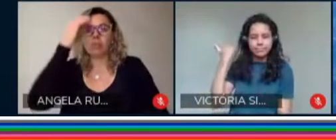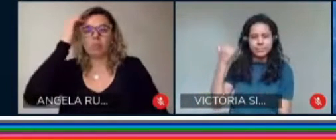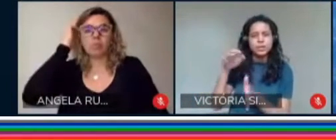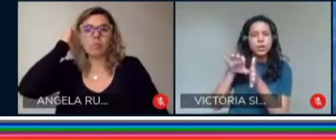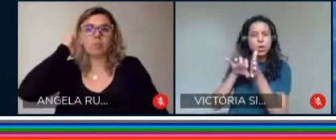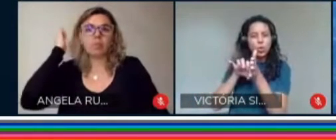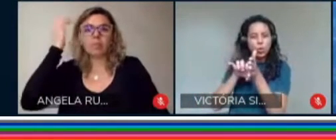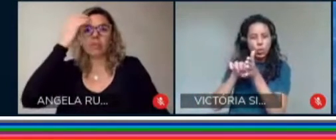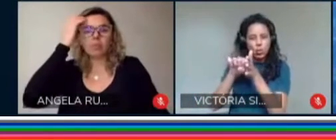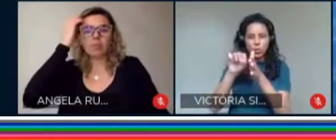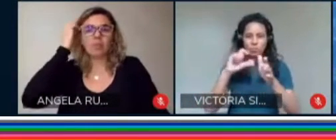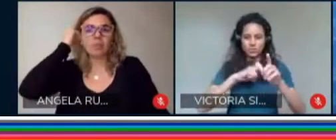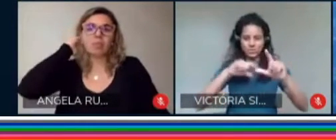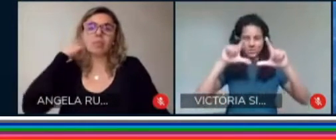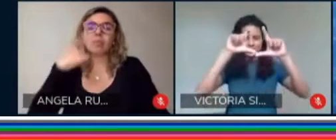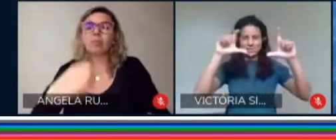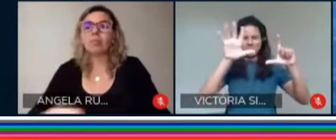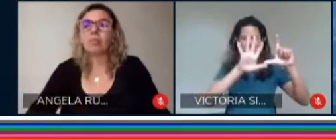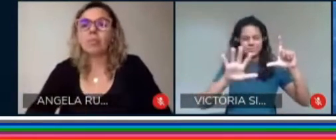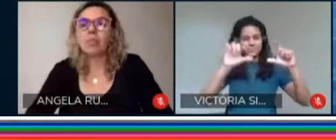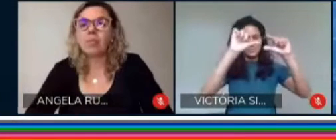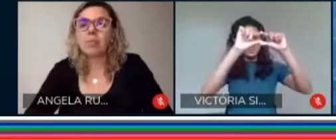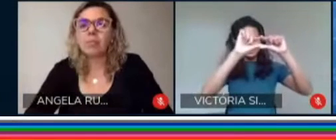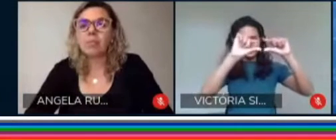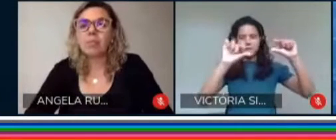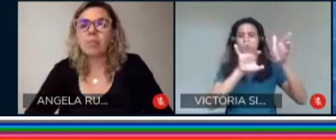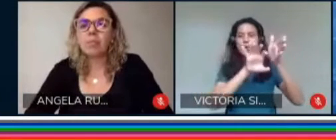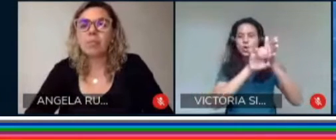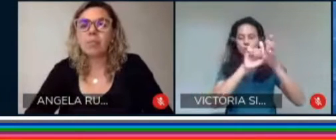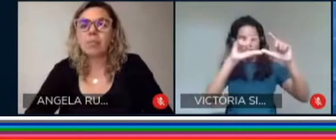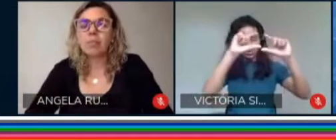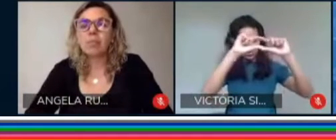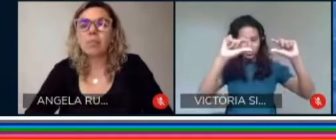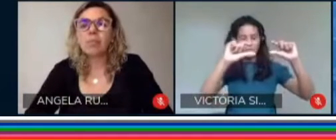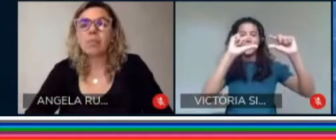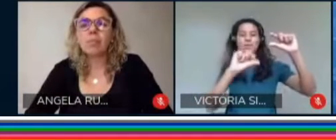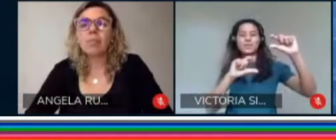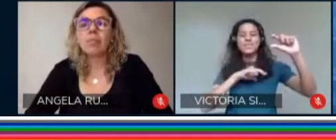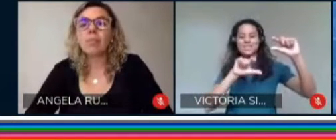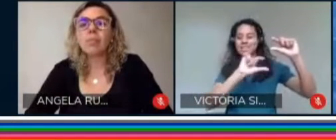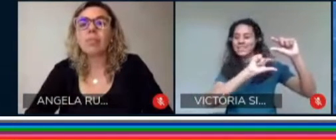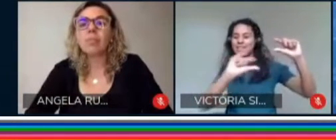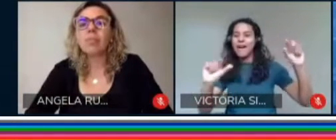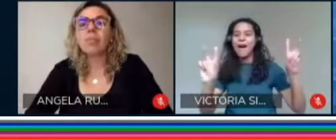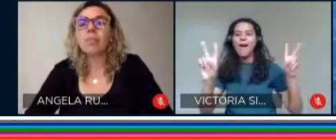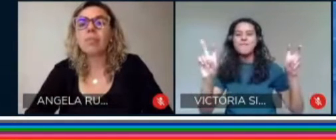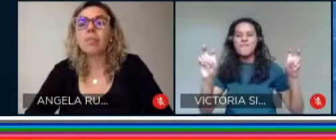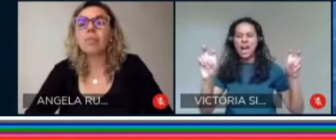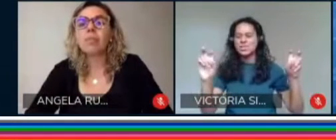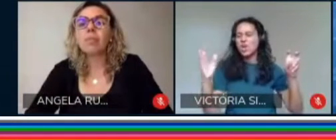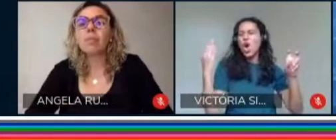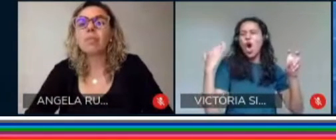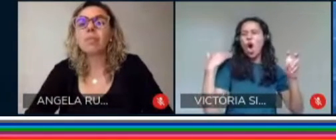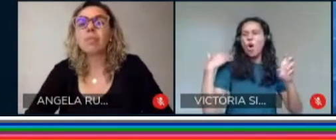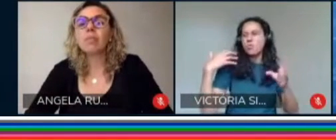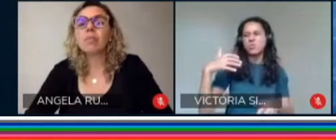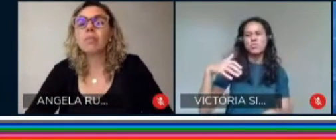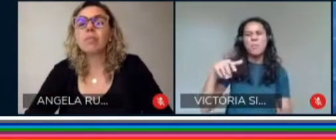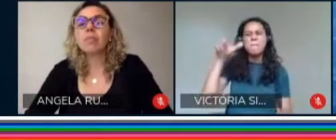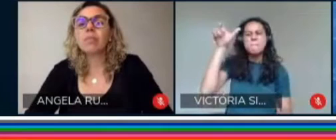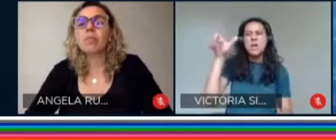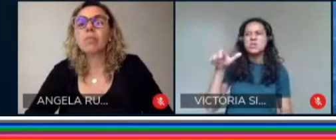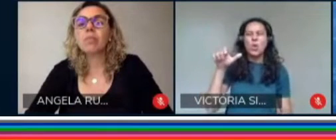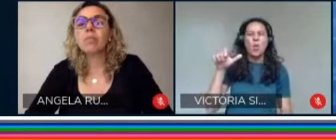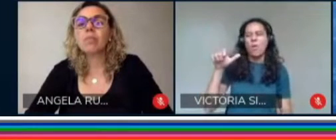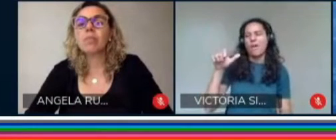da caixa de busca que dizia assim, sobre o ombro de gigantes. E é assim, gigantes maiores, gigantes menores, também